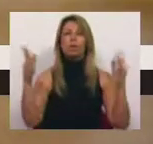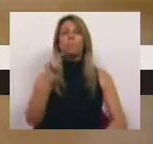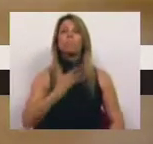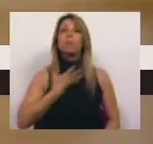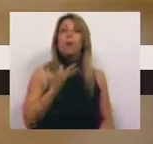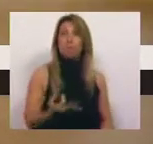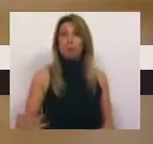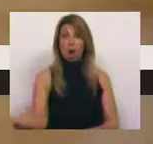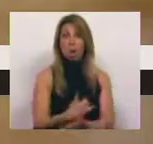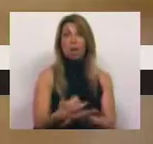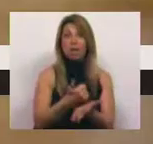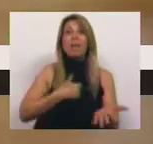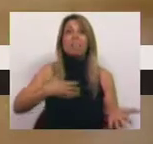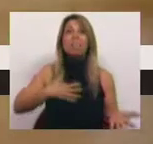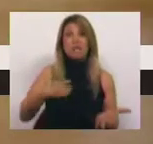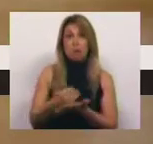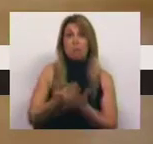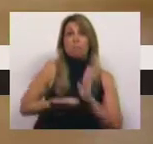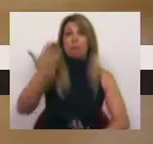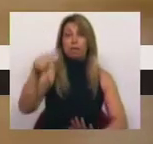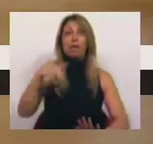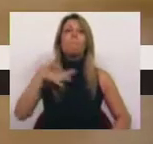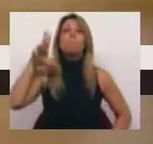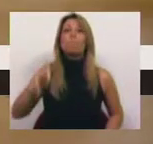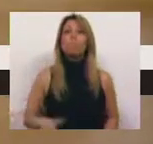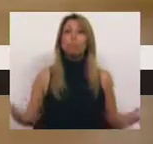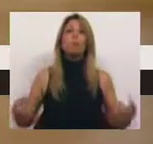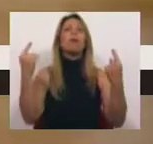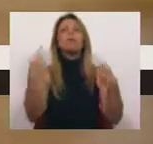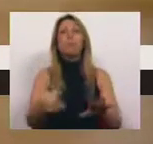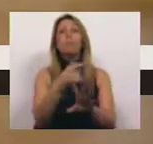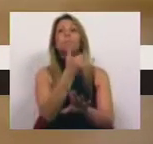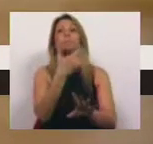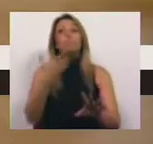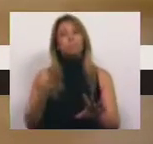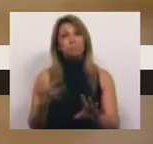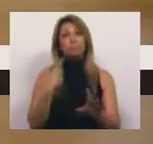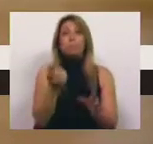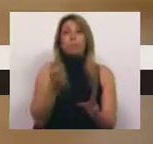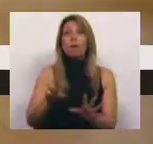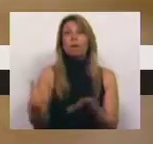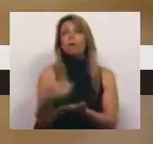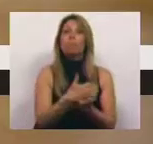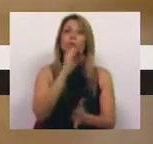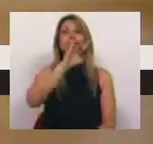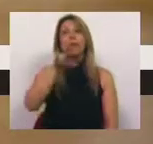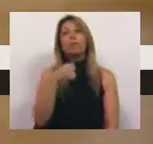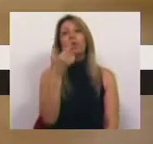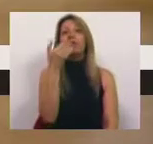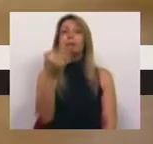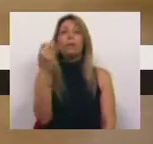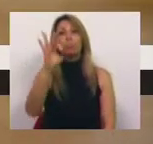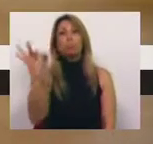a mais lucrativa empresa do nosso país, teve, em 2017, uma taxa efetiva de imposto sobre os seus lucros de uns meros